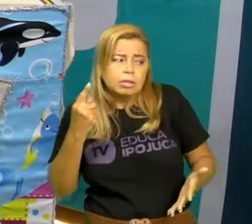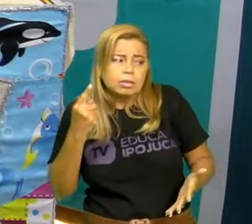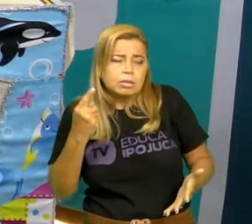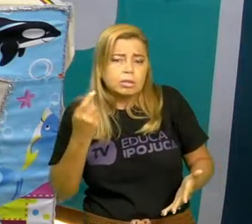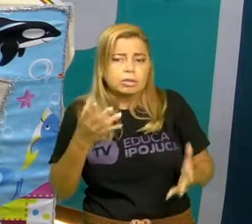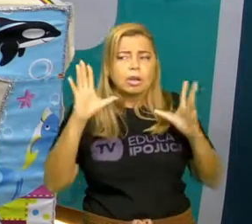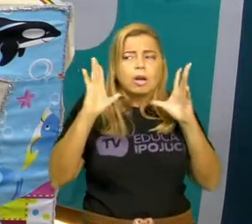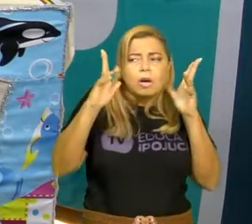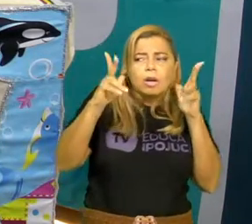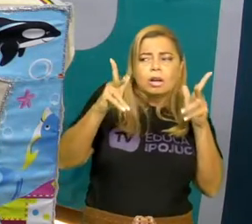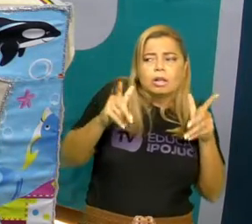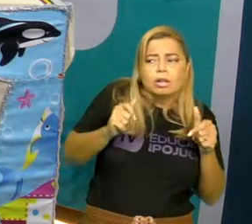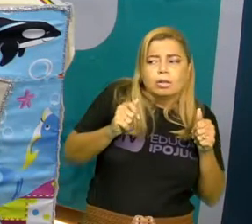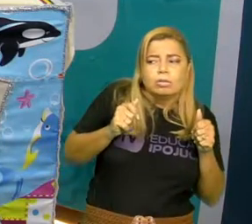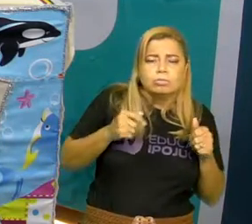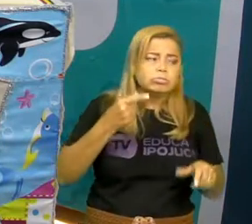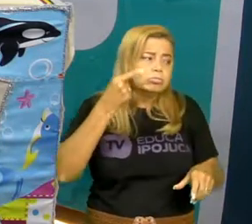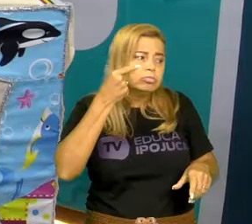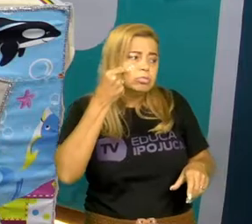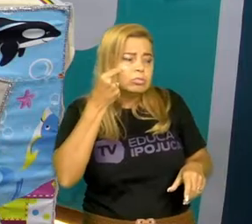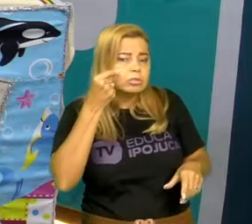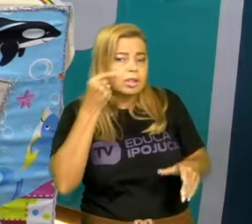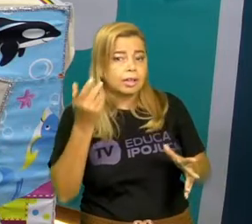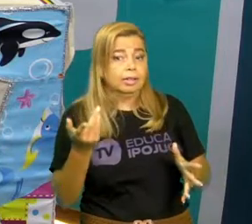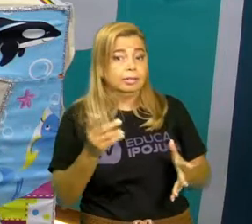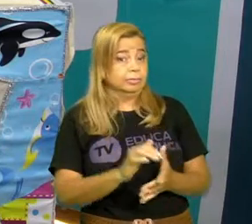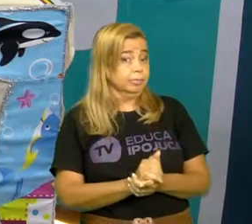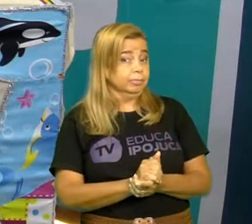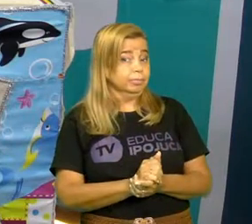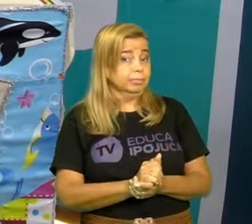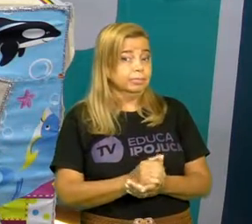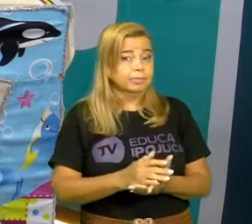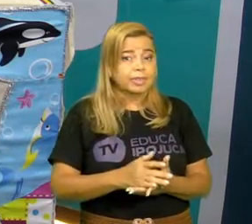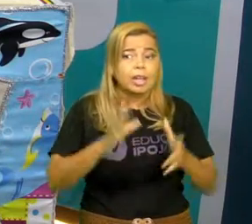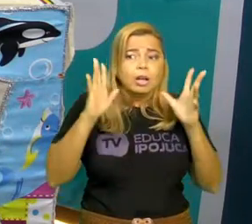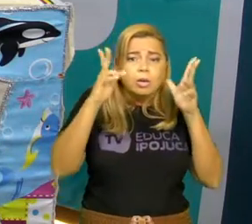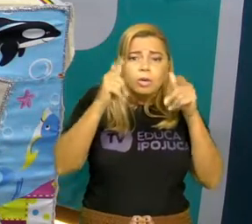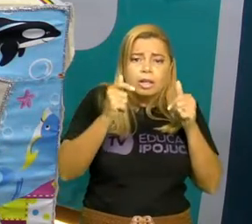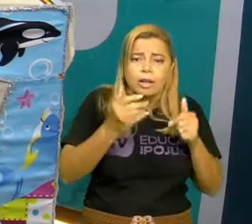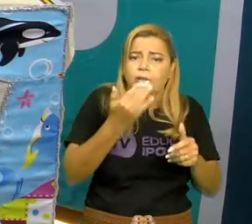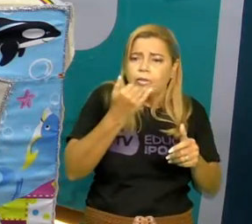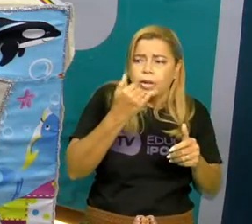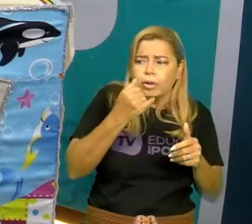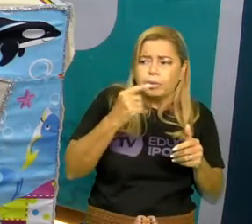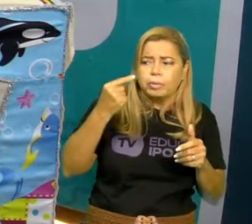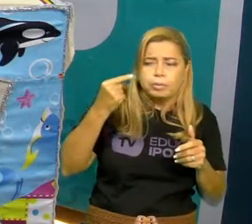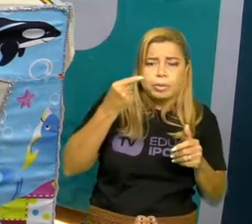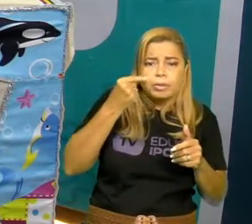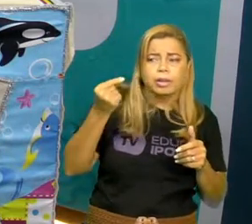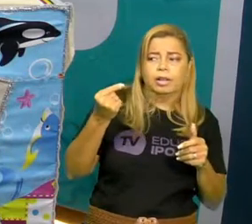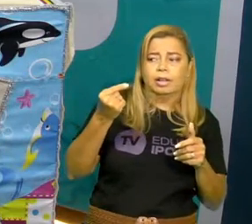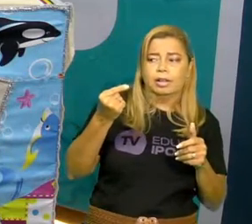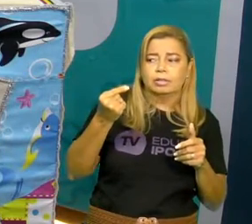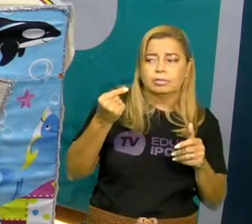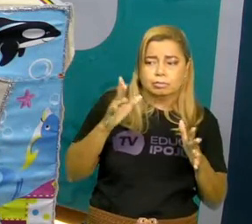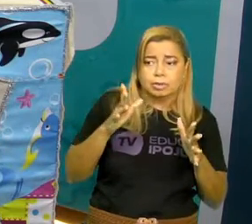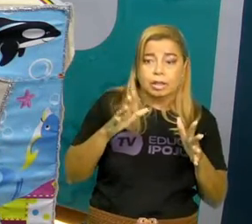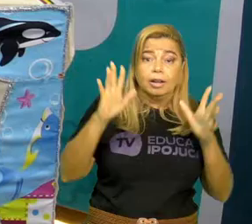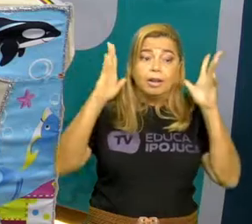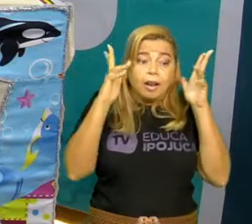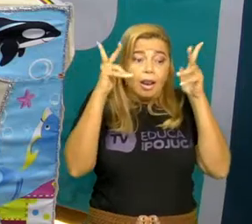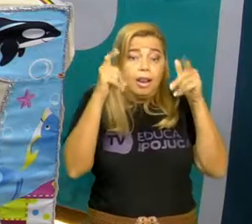hein? O leão vai comer o rato. Será? Eu quero. O leão é forte e corajoso. É. E o rato?